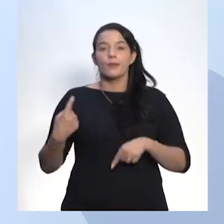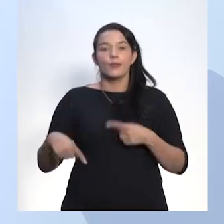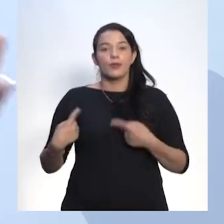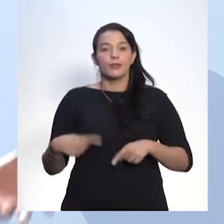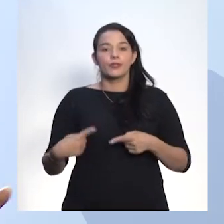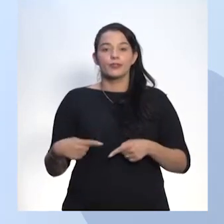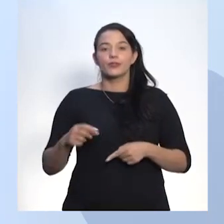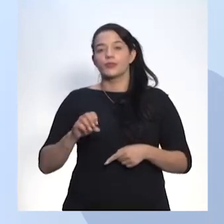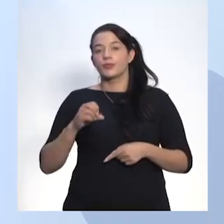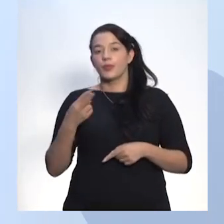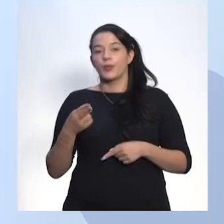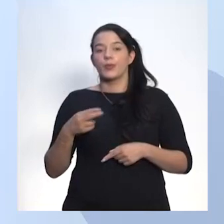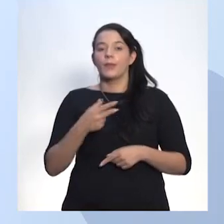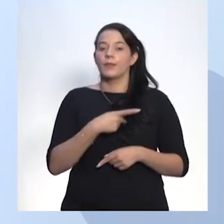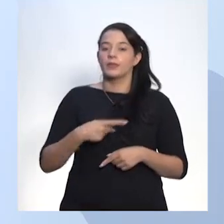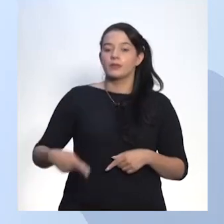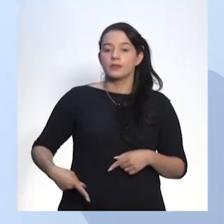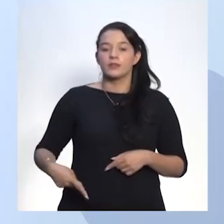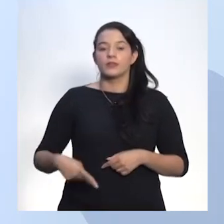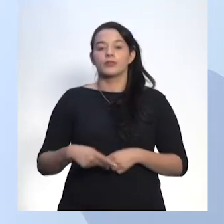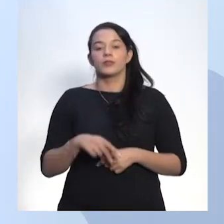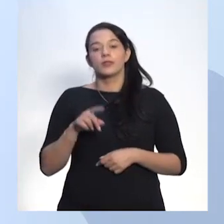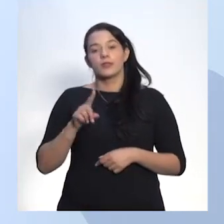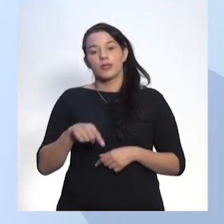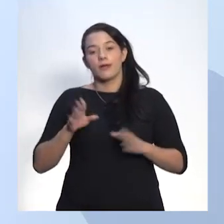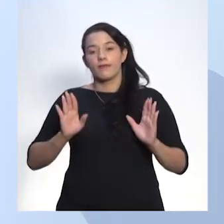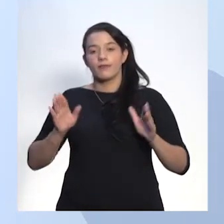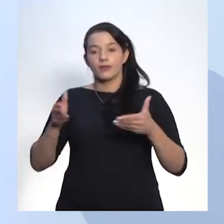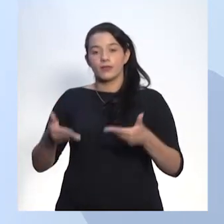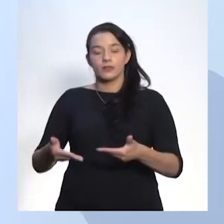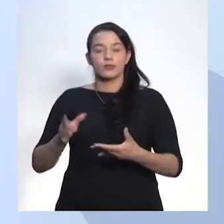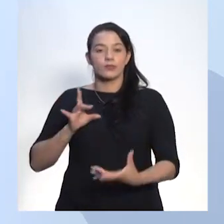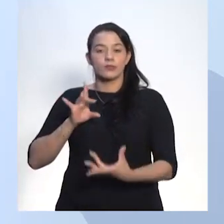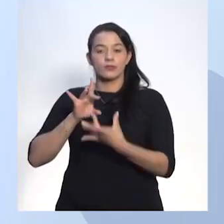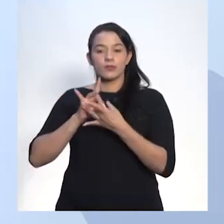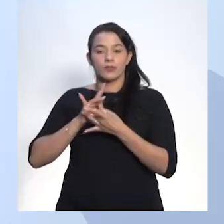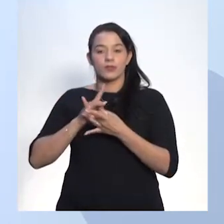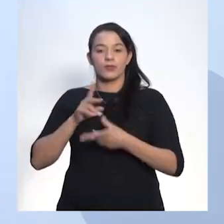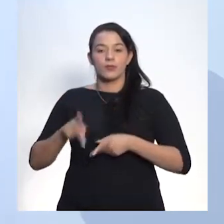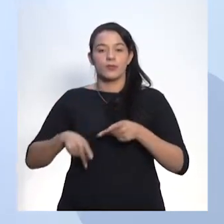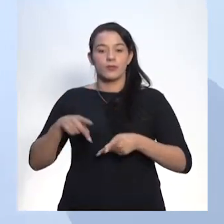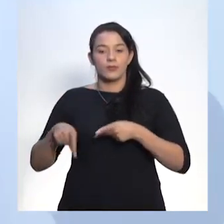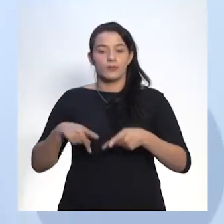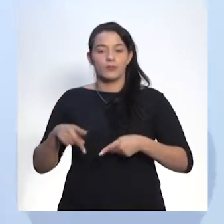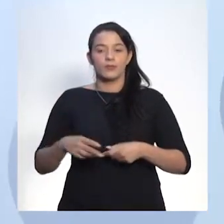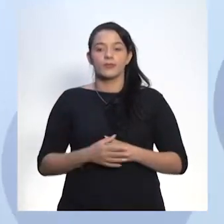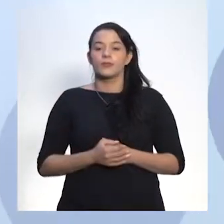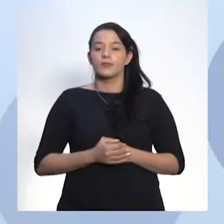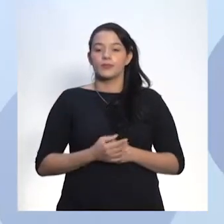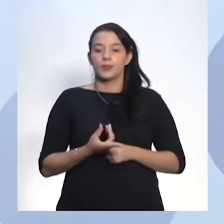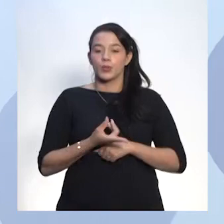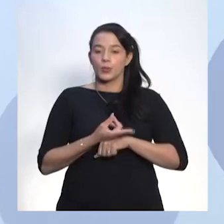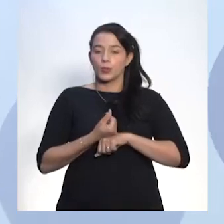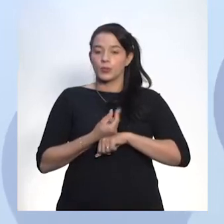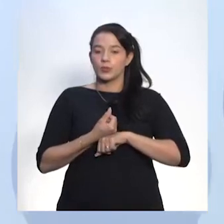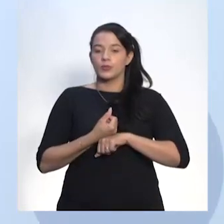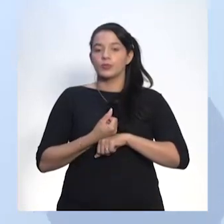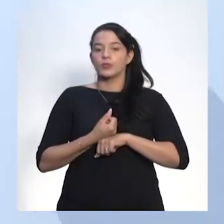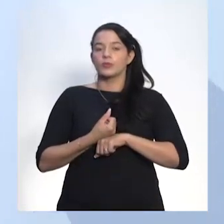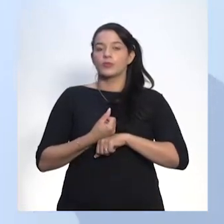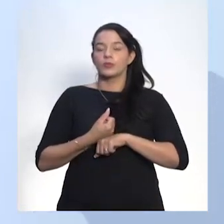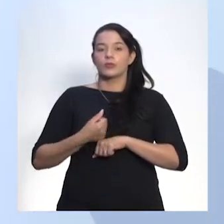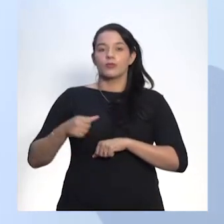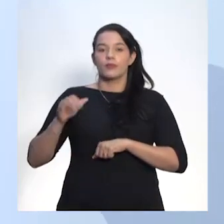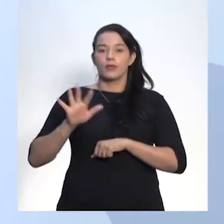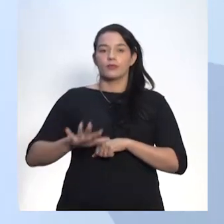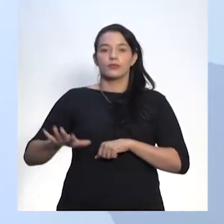políticas, como políticos, como presidentes que estavam aí se alinhando ao comunismo soviético, por isso